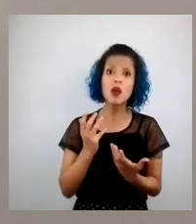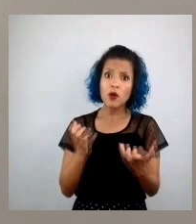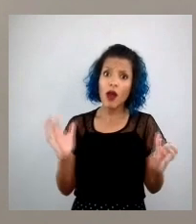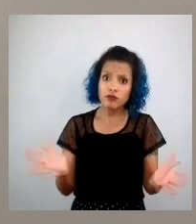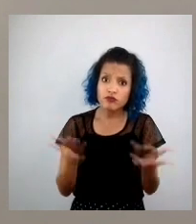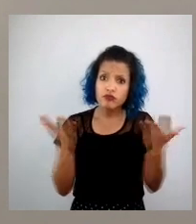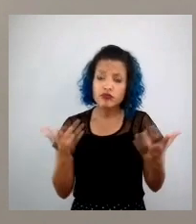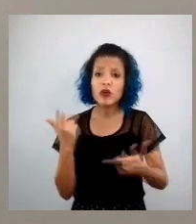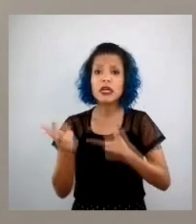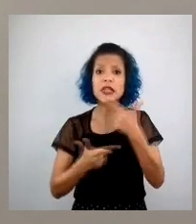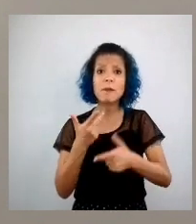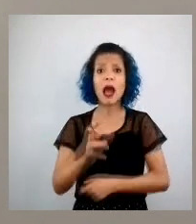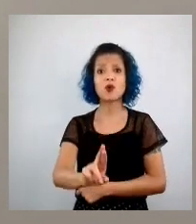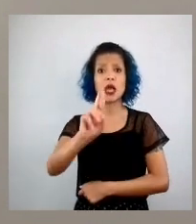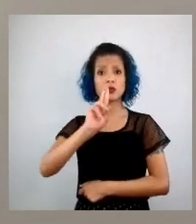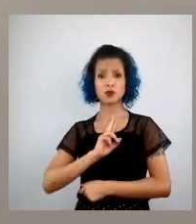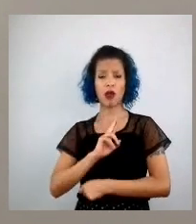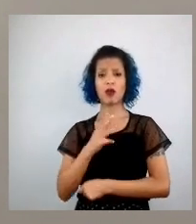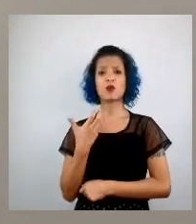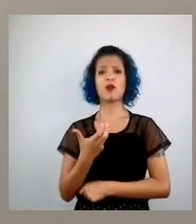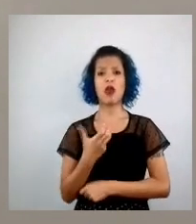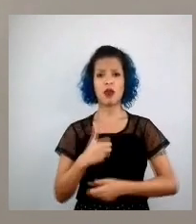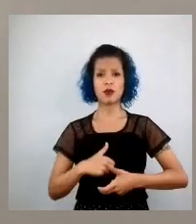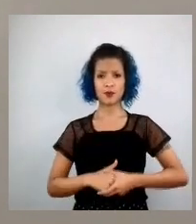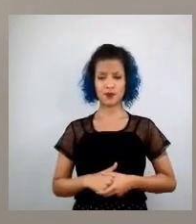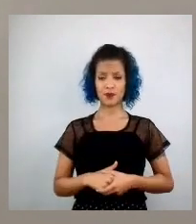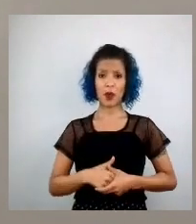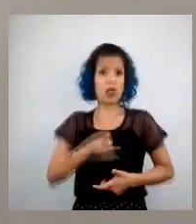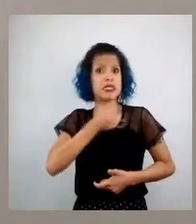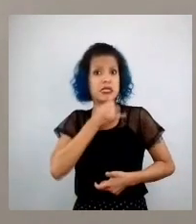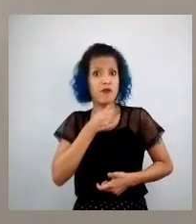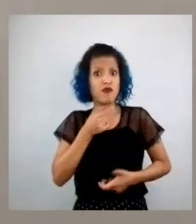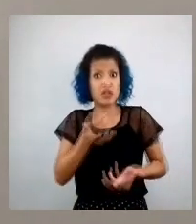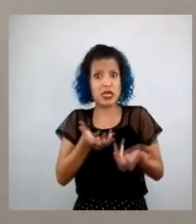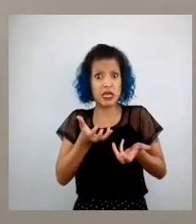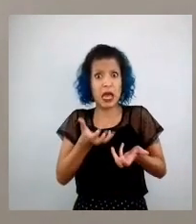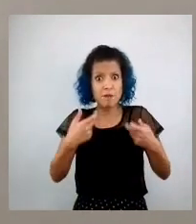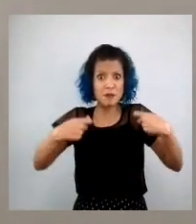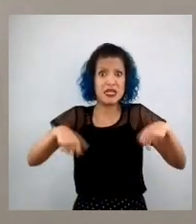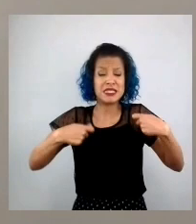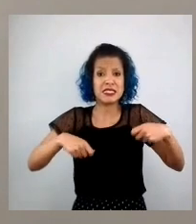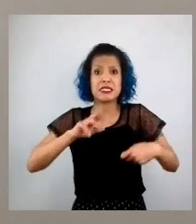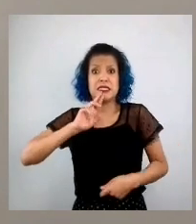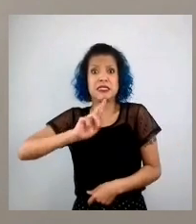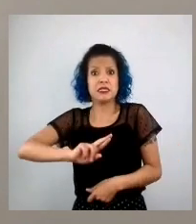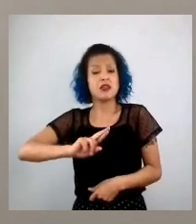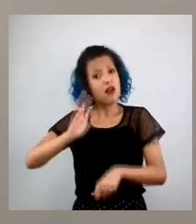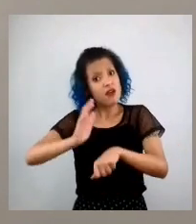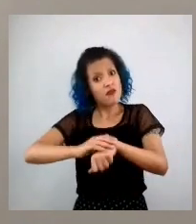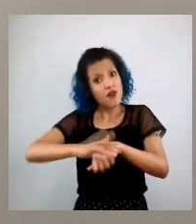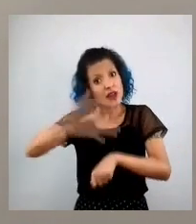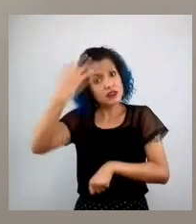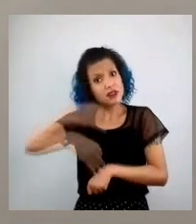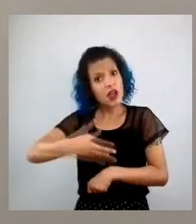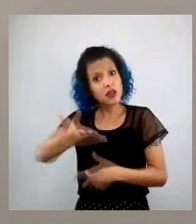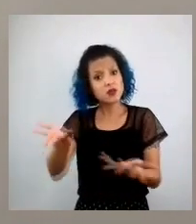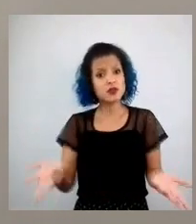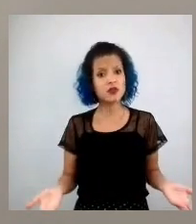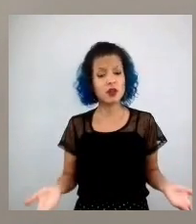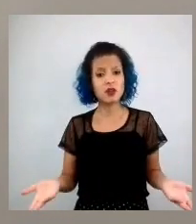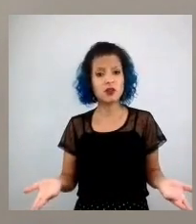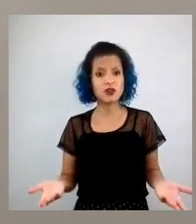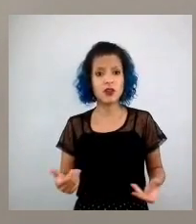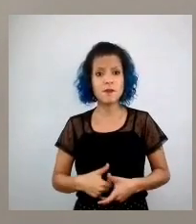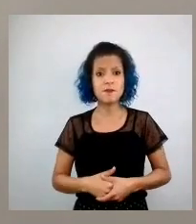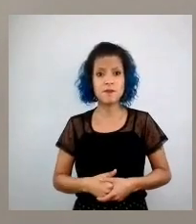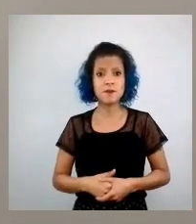se você quer um resultado daquilo, se você espera algo daquilo, faz direito. Não espera, porque assim, não somos sazonais, sabe? Eu não sou